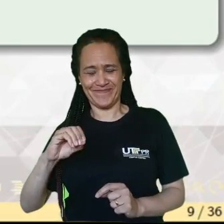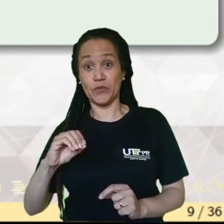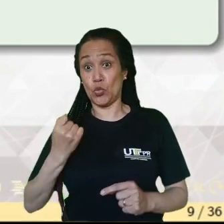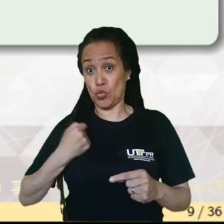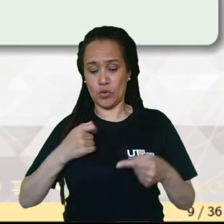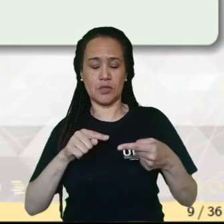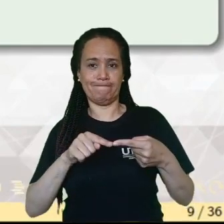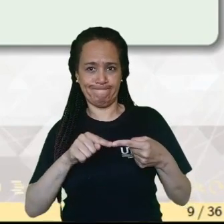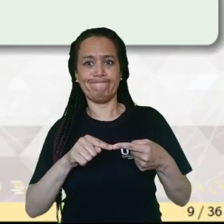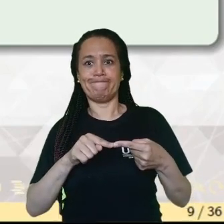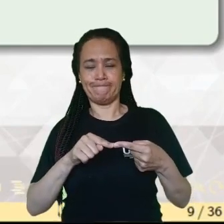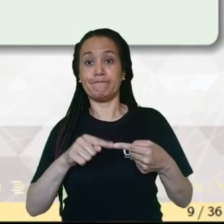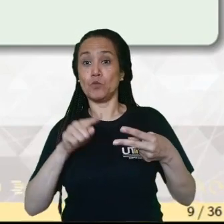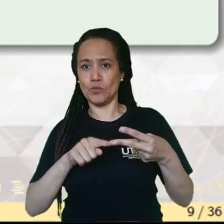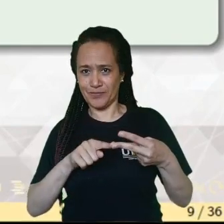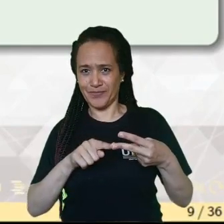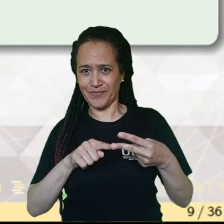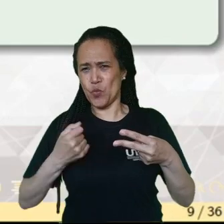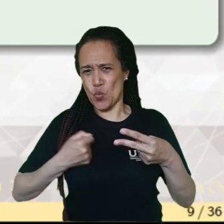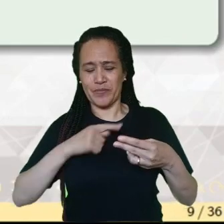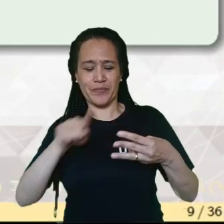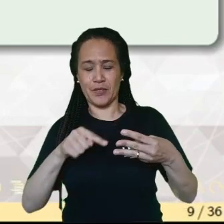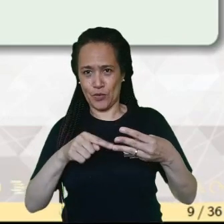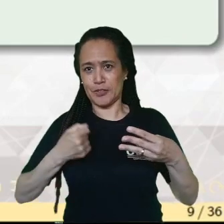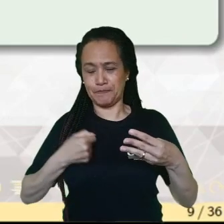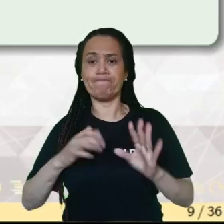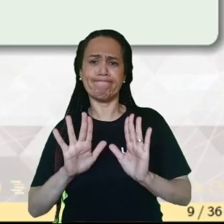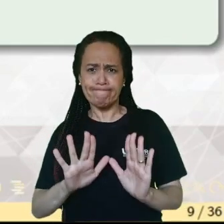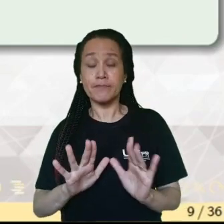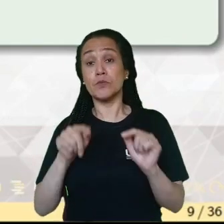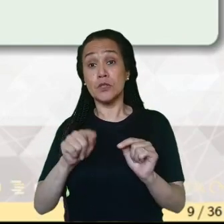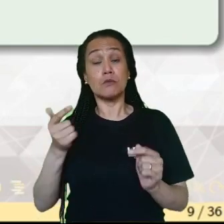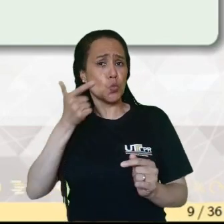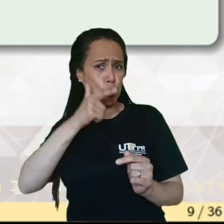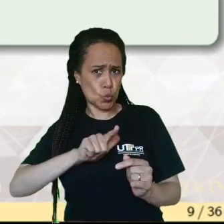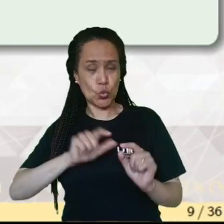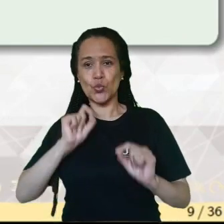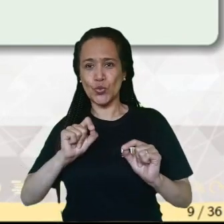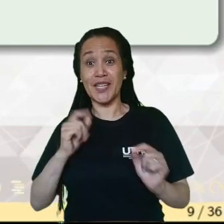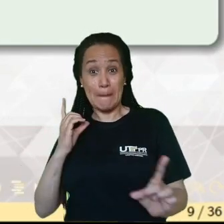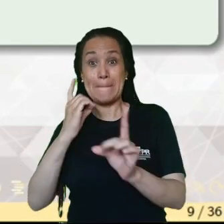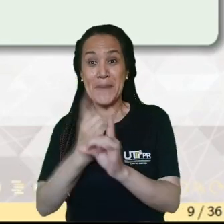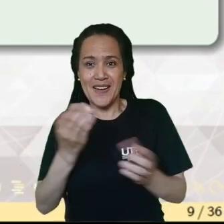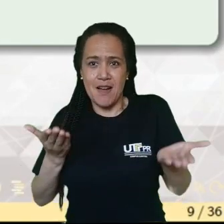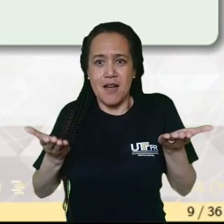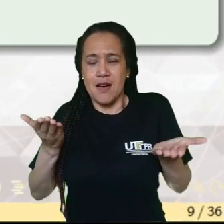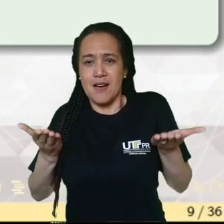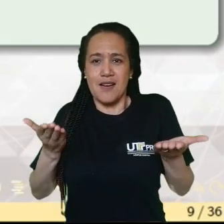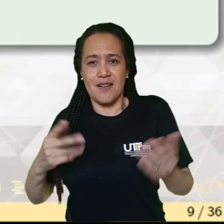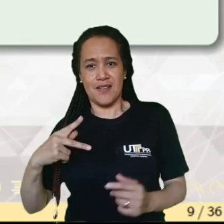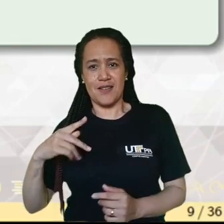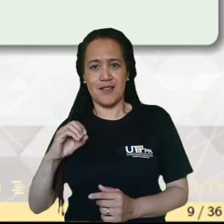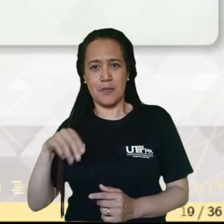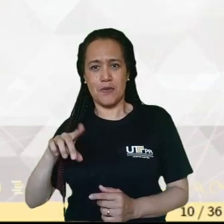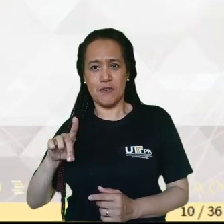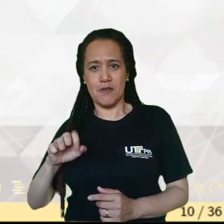entanto, suponha que o aluno retire 9,5 na primeira prova, 8,5 na segunda e 7 na terceira prova. Com isso, então